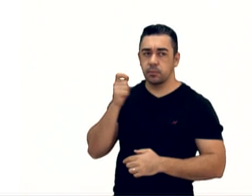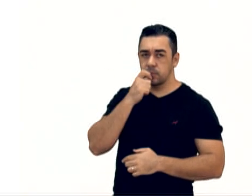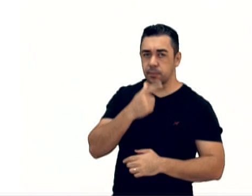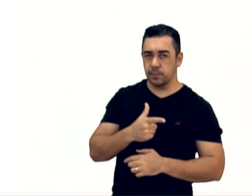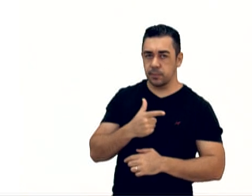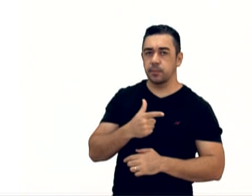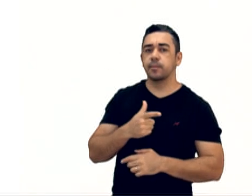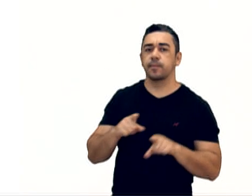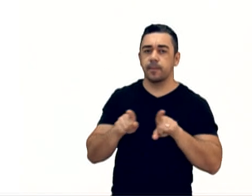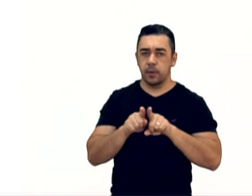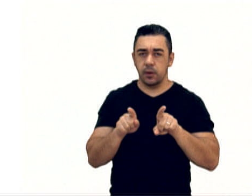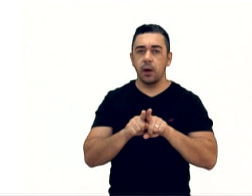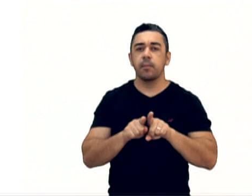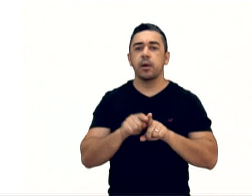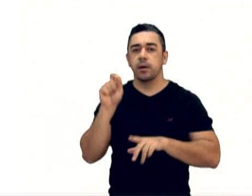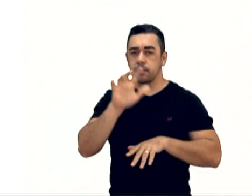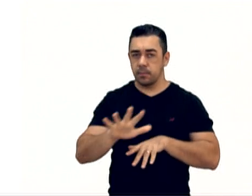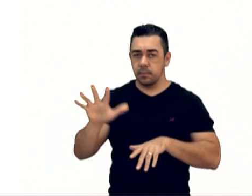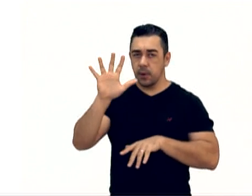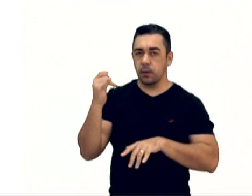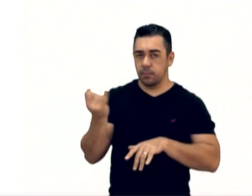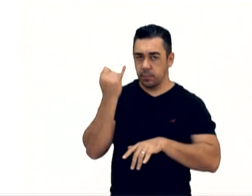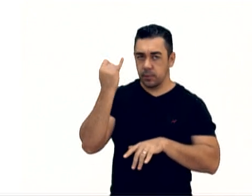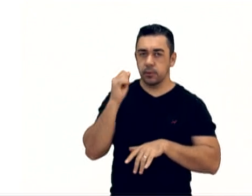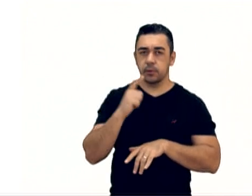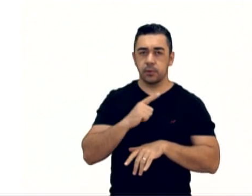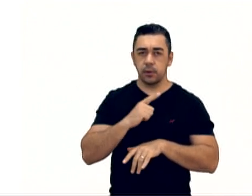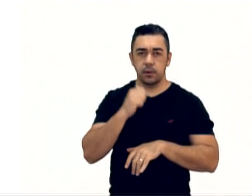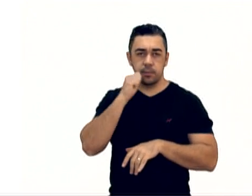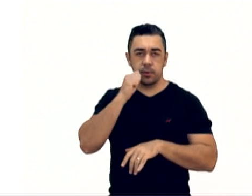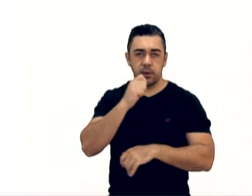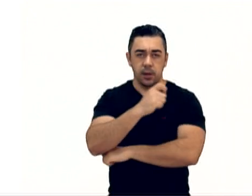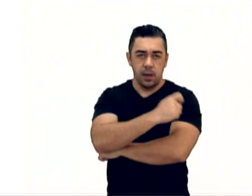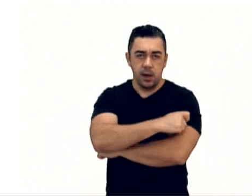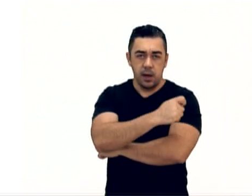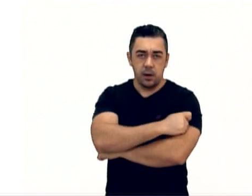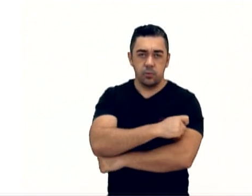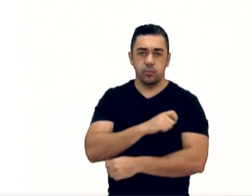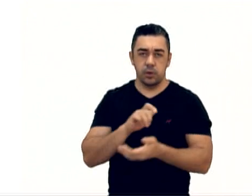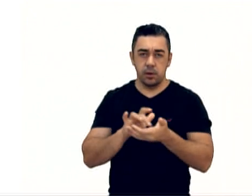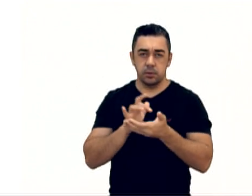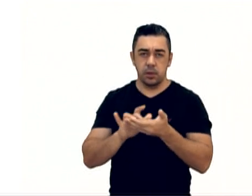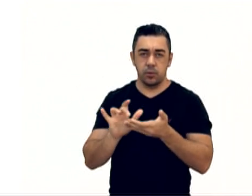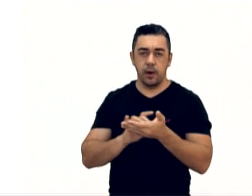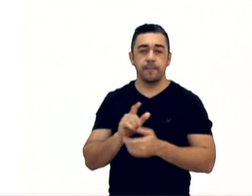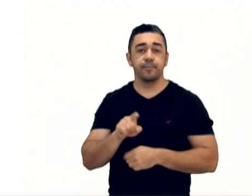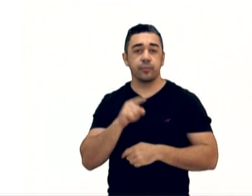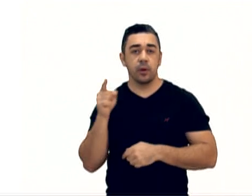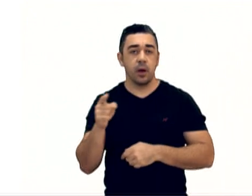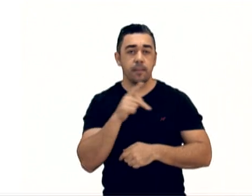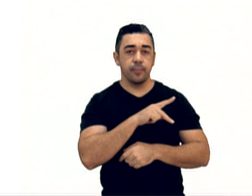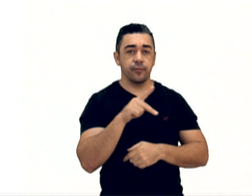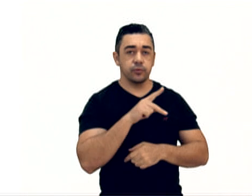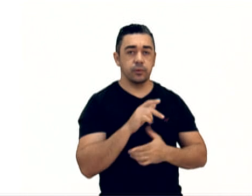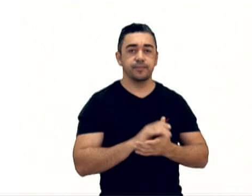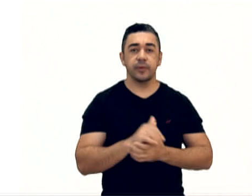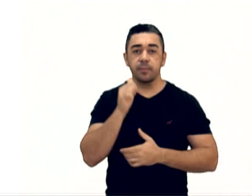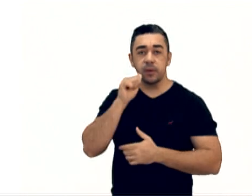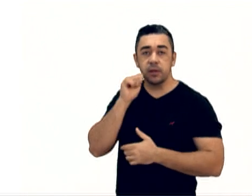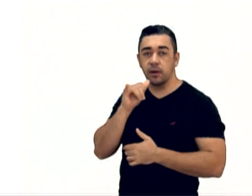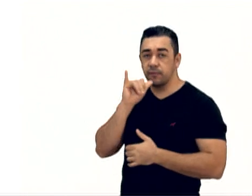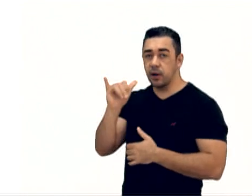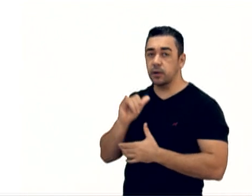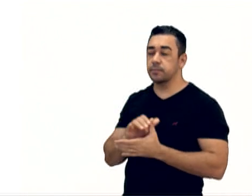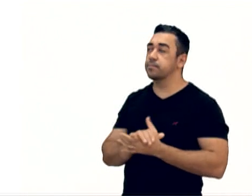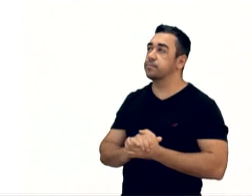imagens novamente são importantes, nós temos a figura da aluna com o celular na mão e da professora. E a aluna diz assim, My